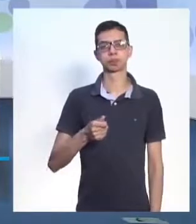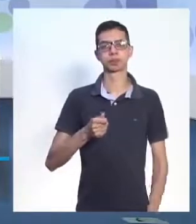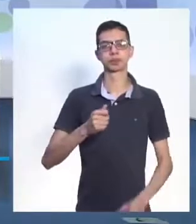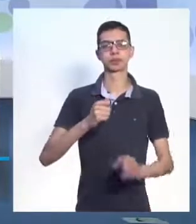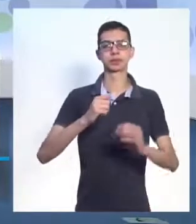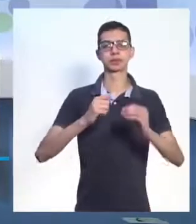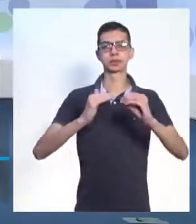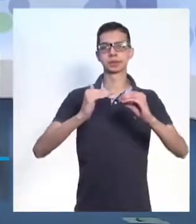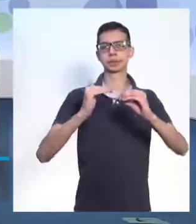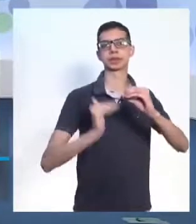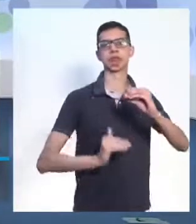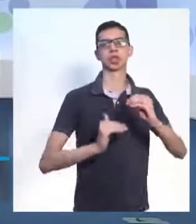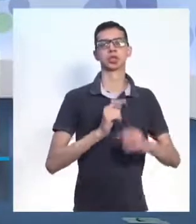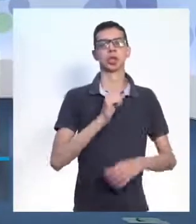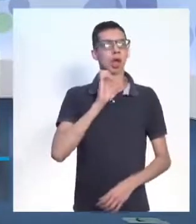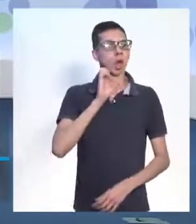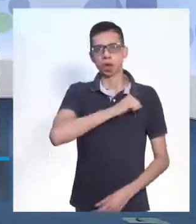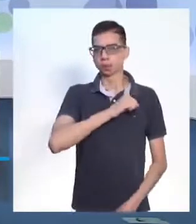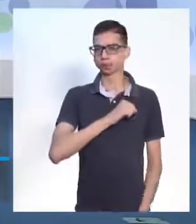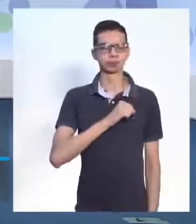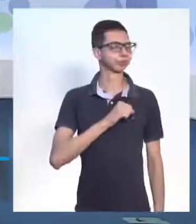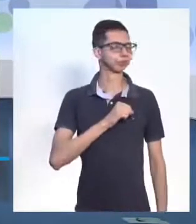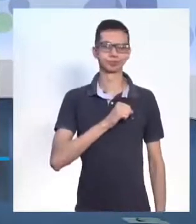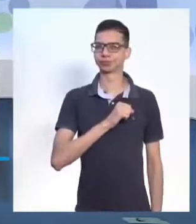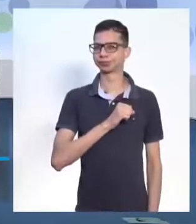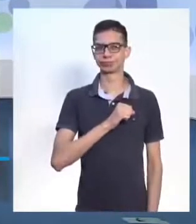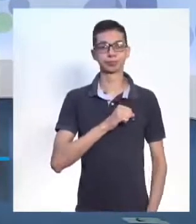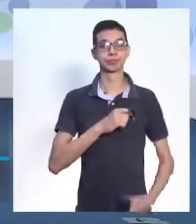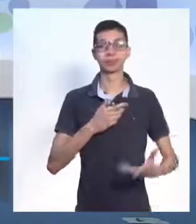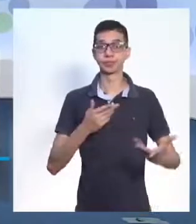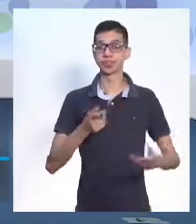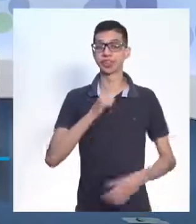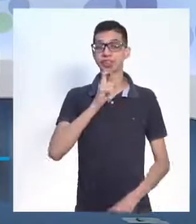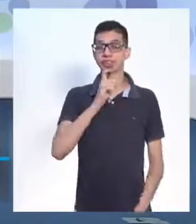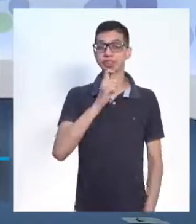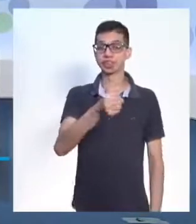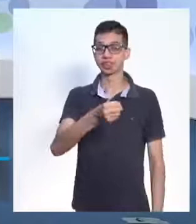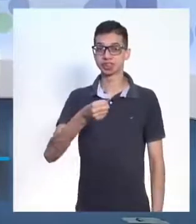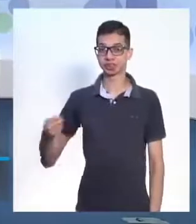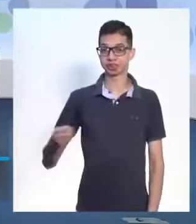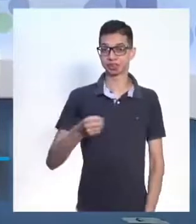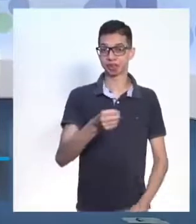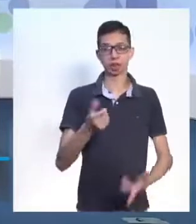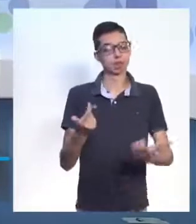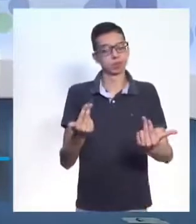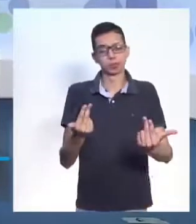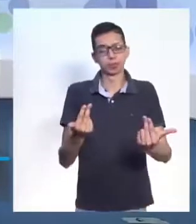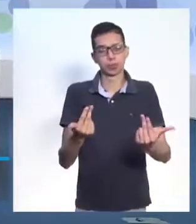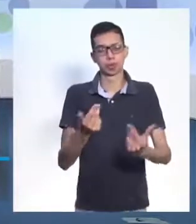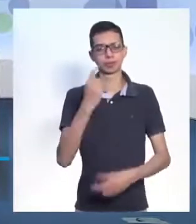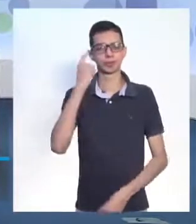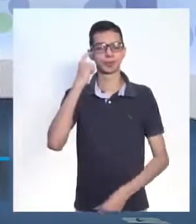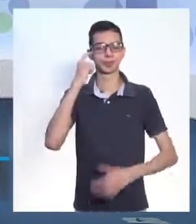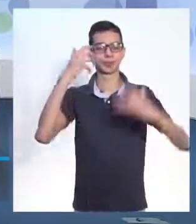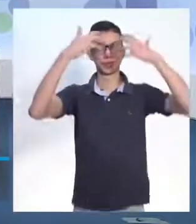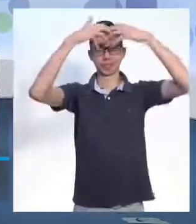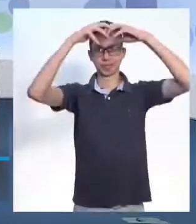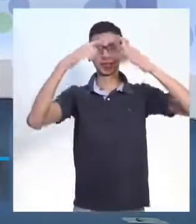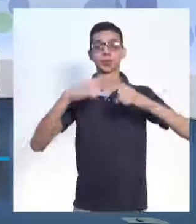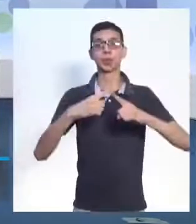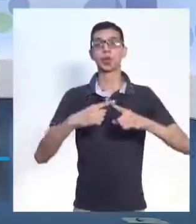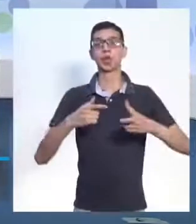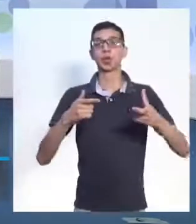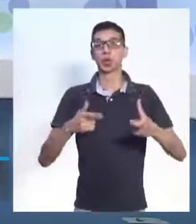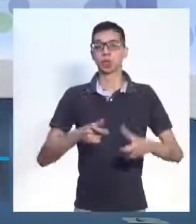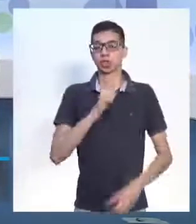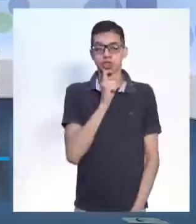não vai gelar mais rápido. E aí a geladeira funciona na mesma, quase a mesma ideia, né? A refrigeração ali, no caso do freezer